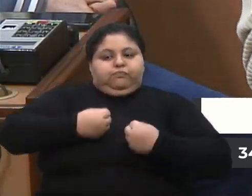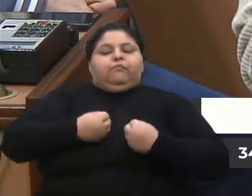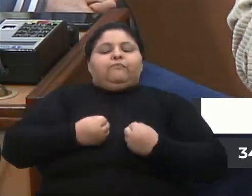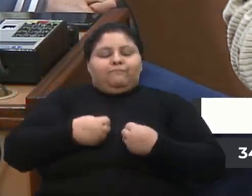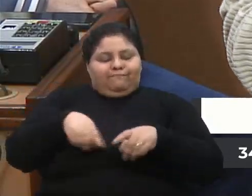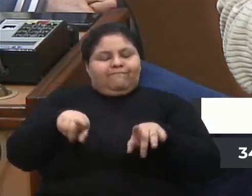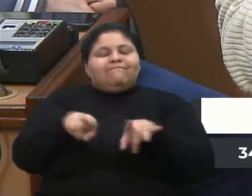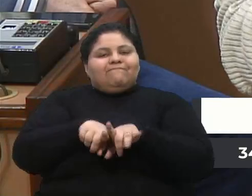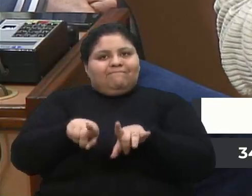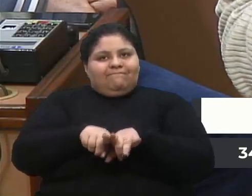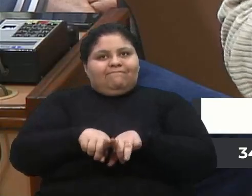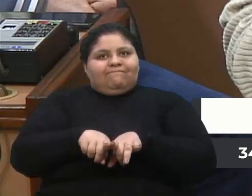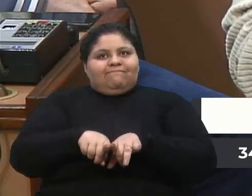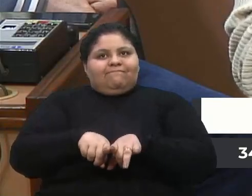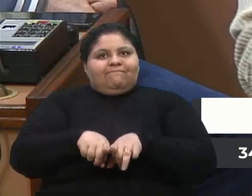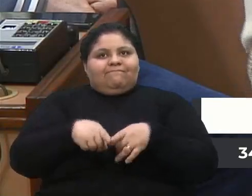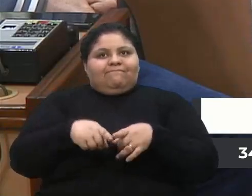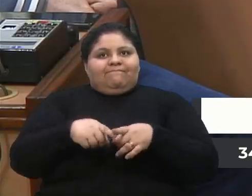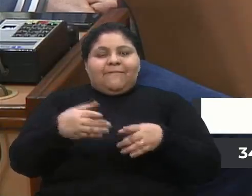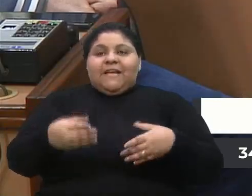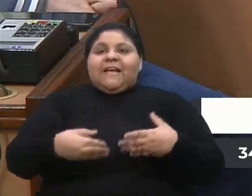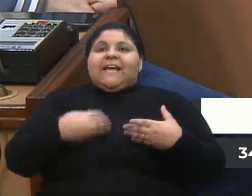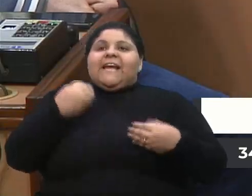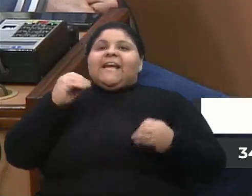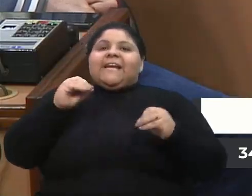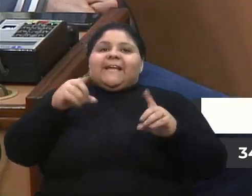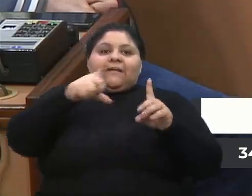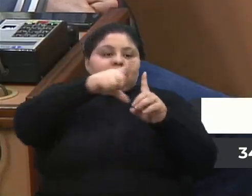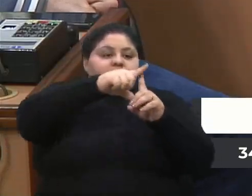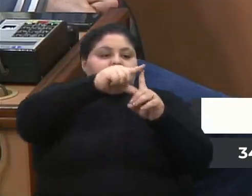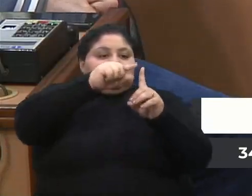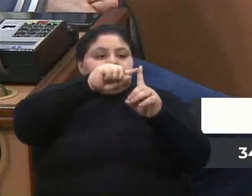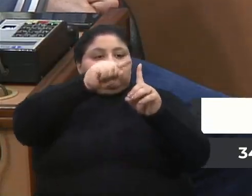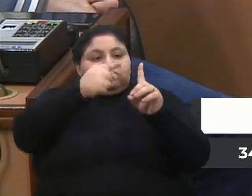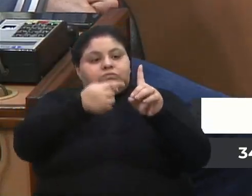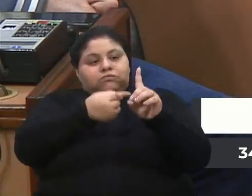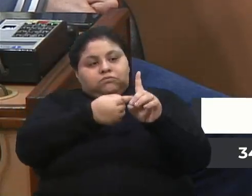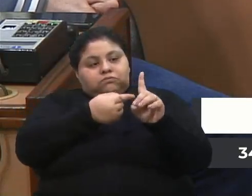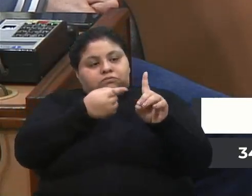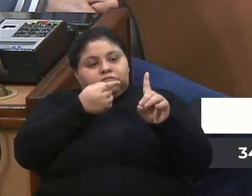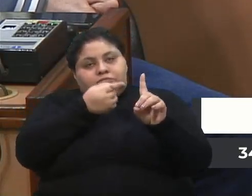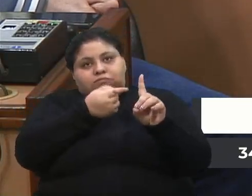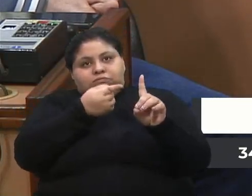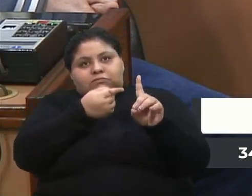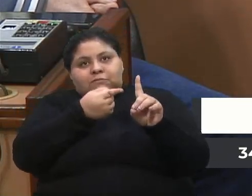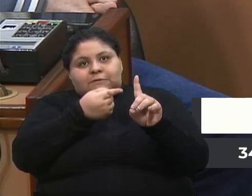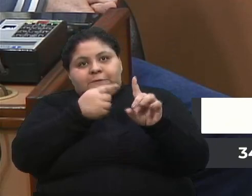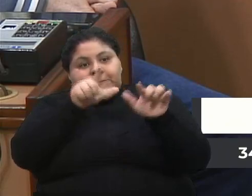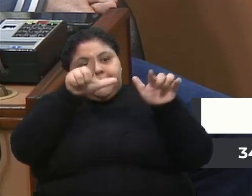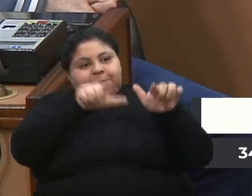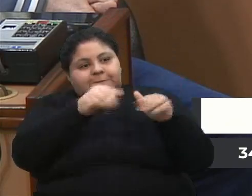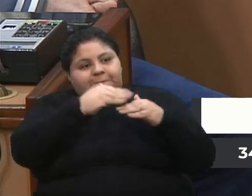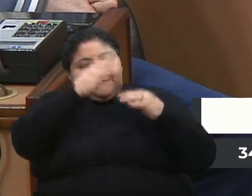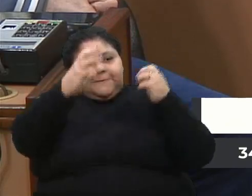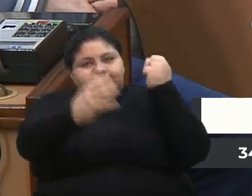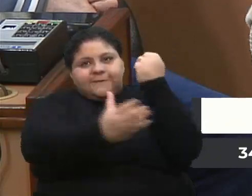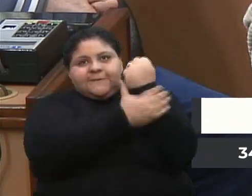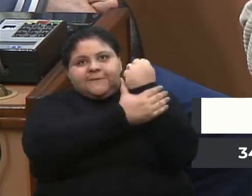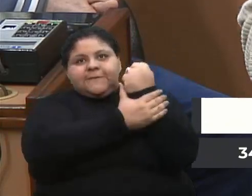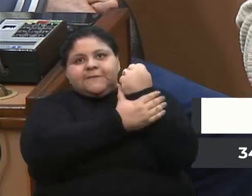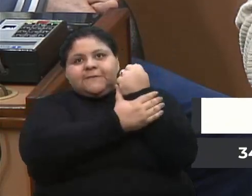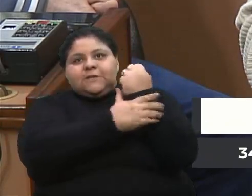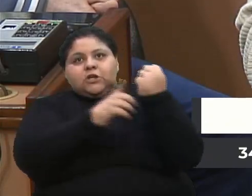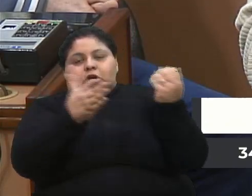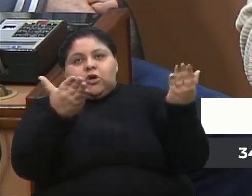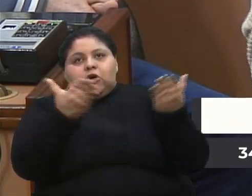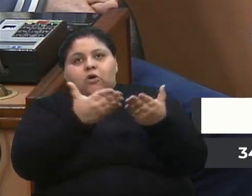está no ventre da mãe, o lugar mais seguro de uma criança, existem métodos hoje